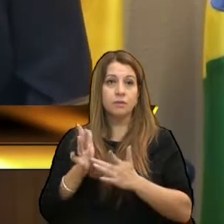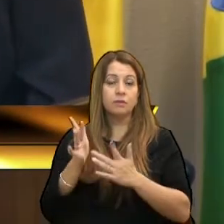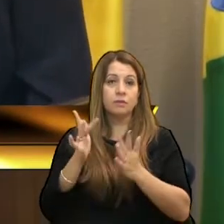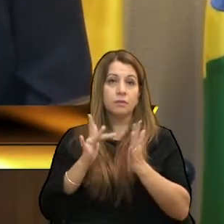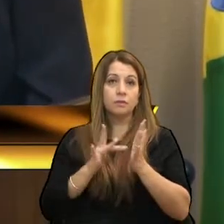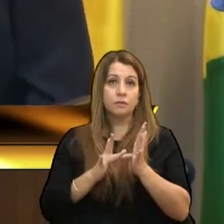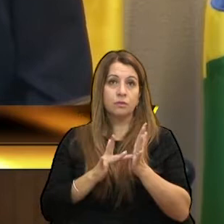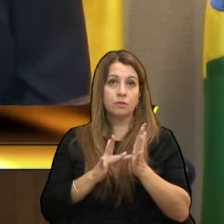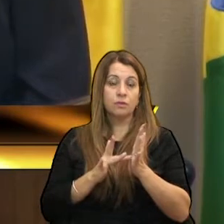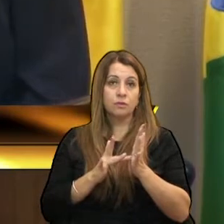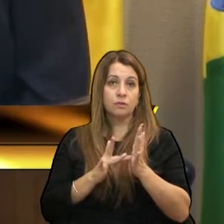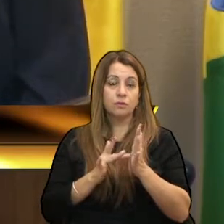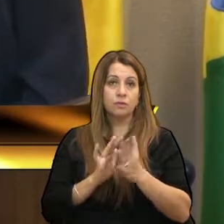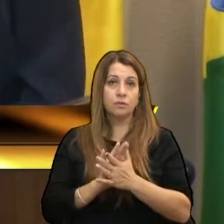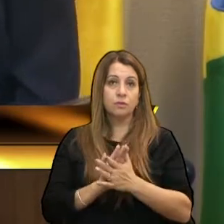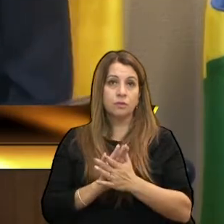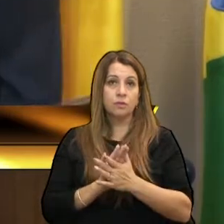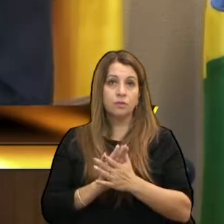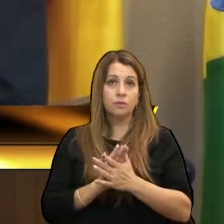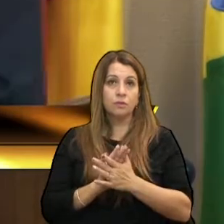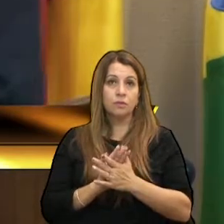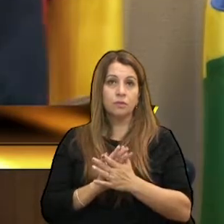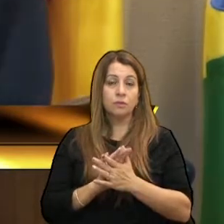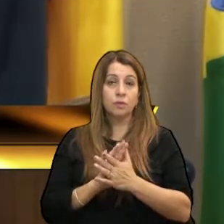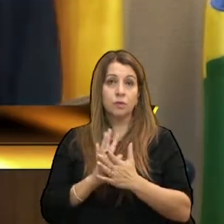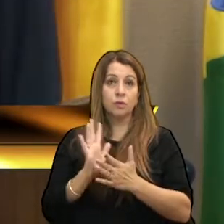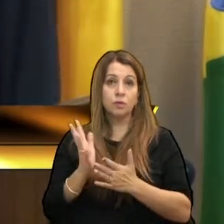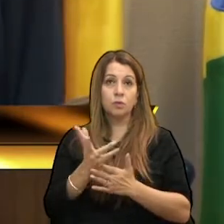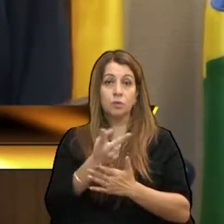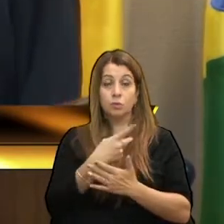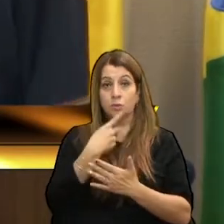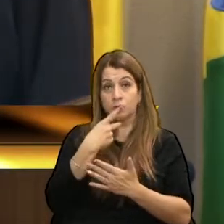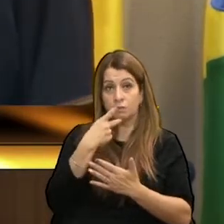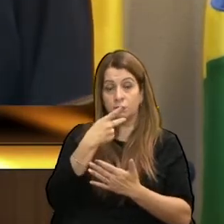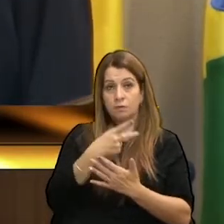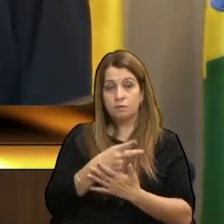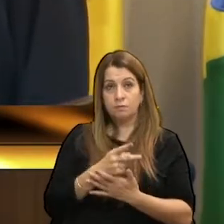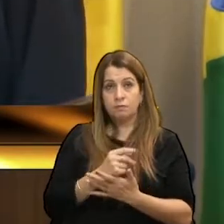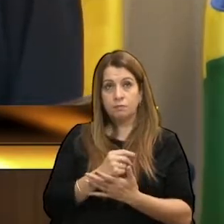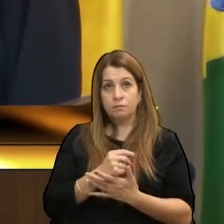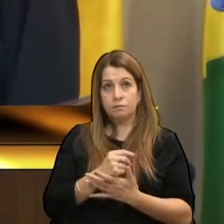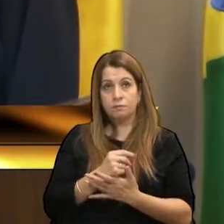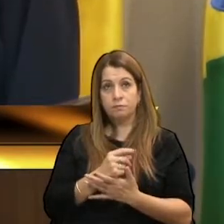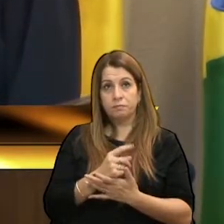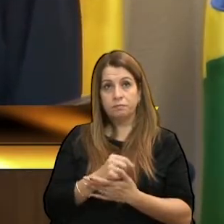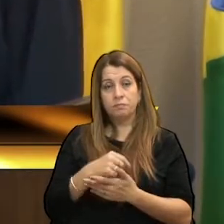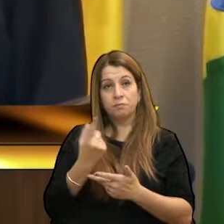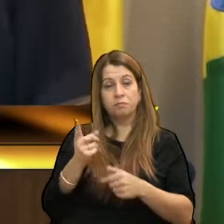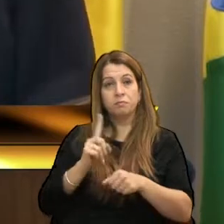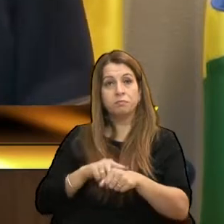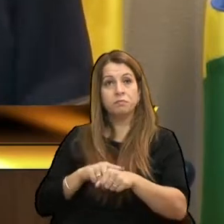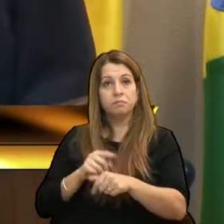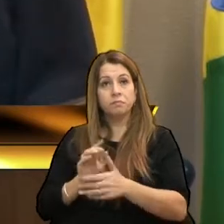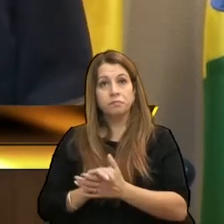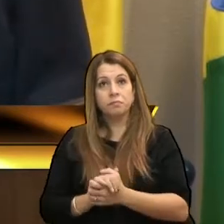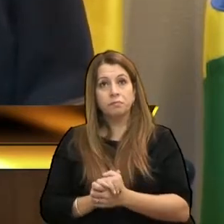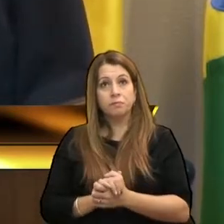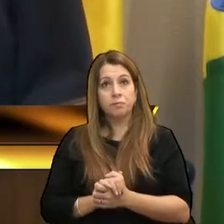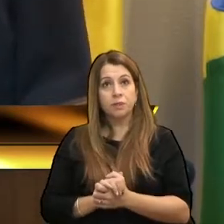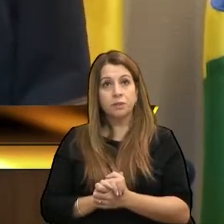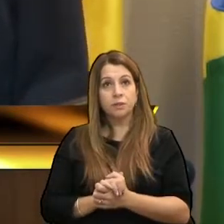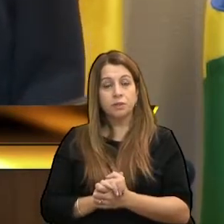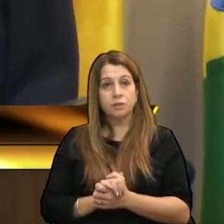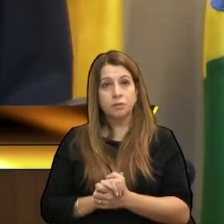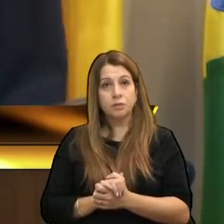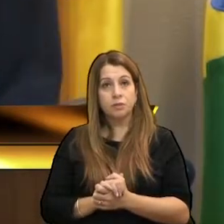Jesus, nas suas intervenções, em certa ocasião,